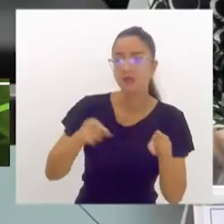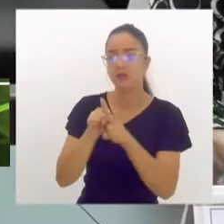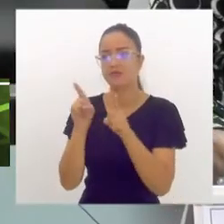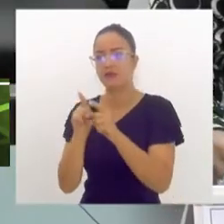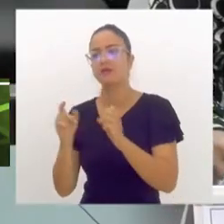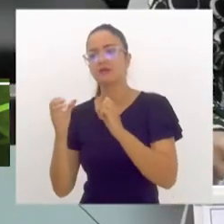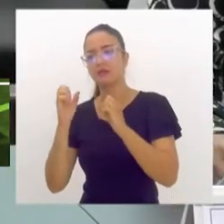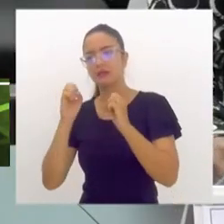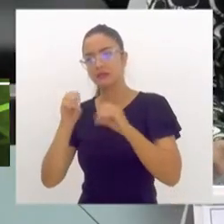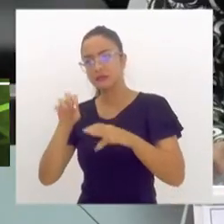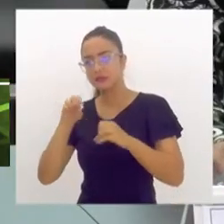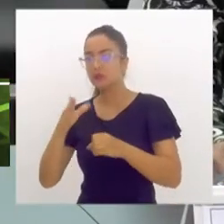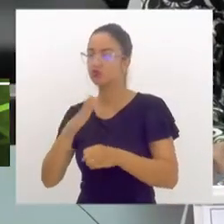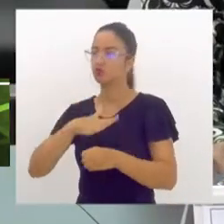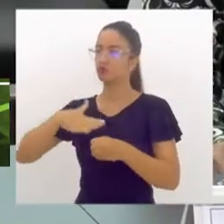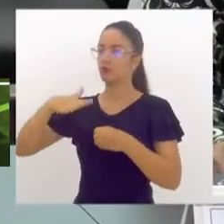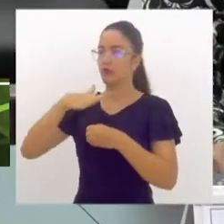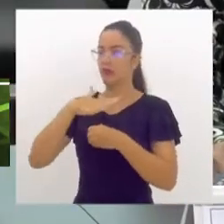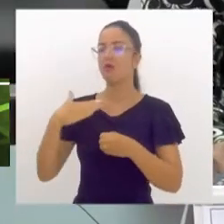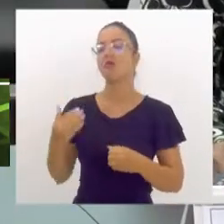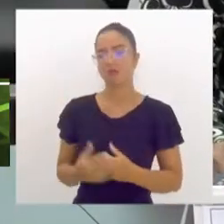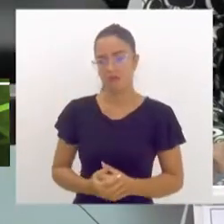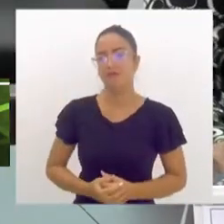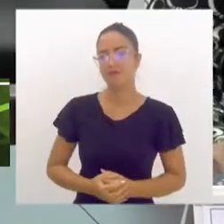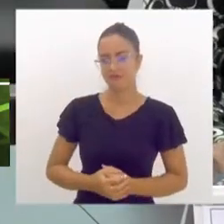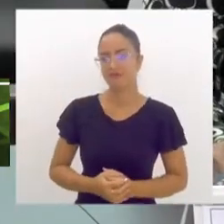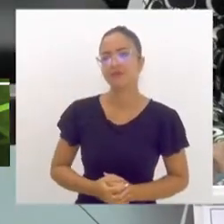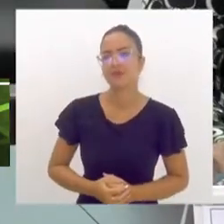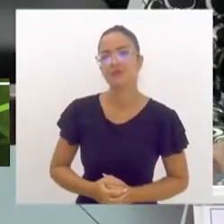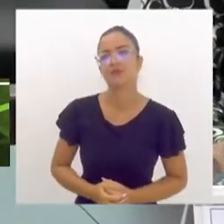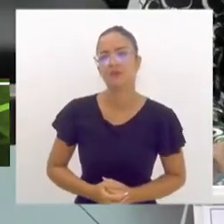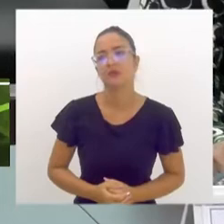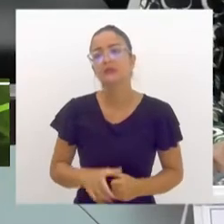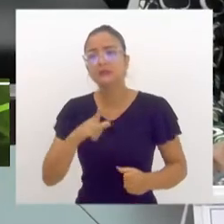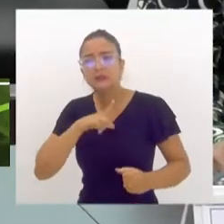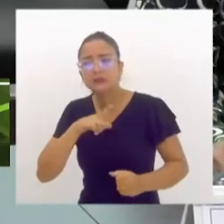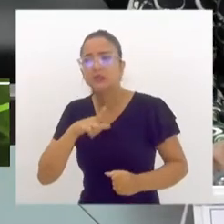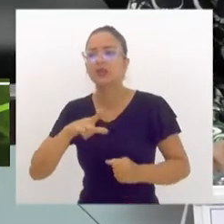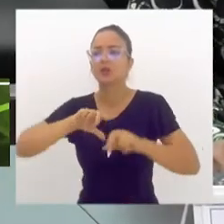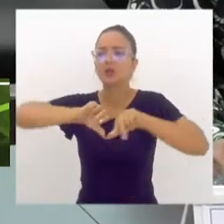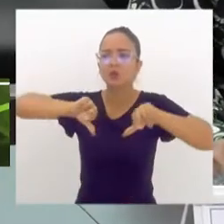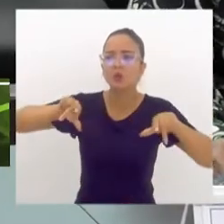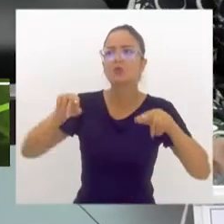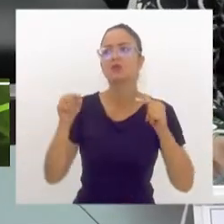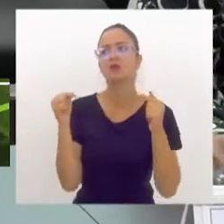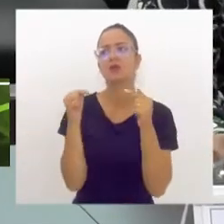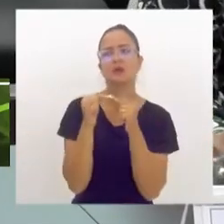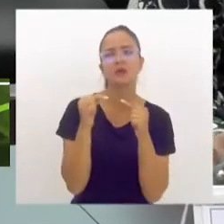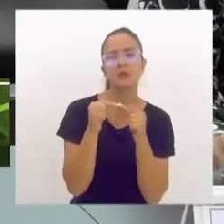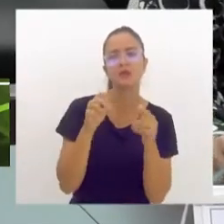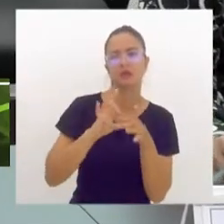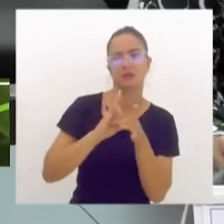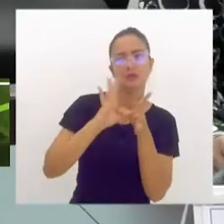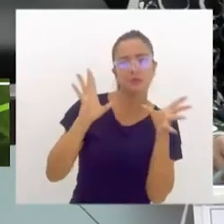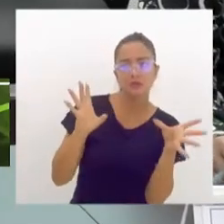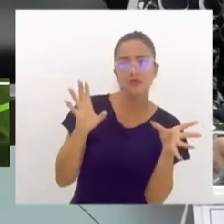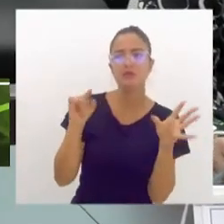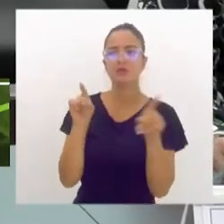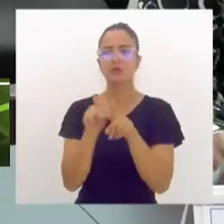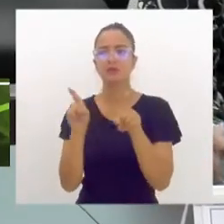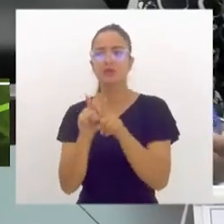superior e profissional e vai incluir não só os processos ligados aos processos de autorização, mas também os processos